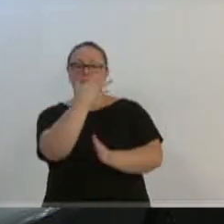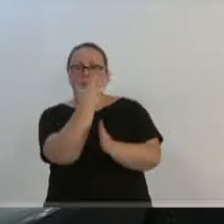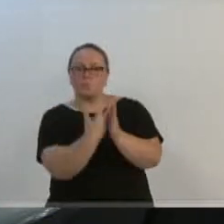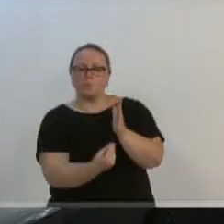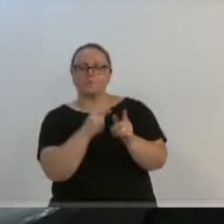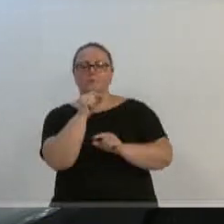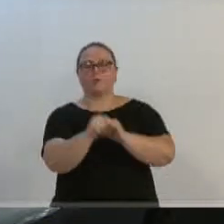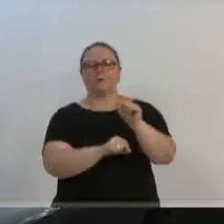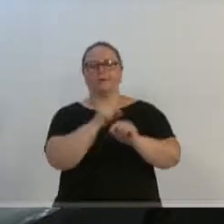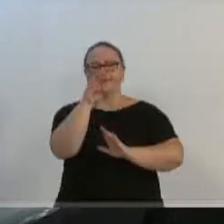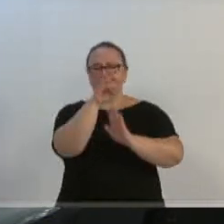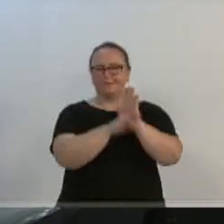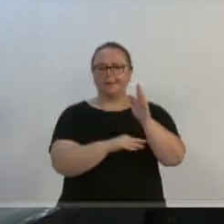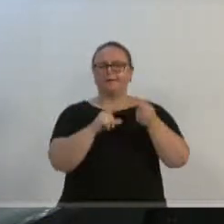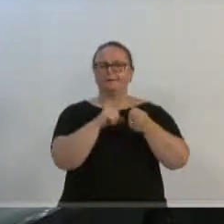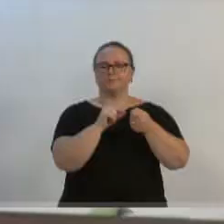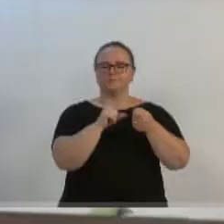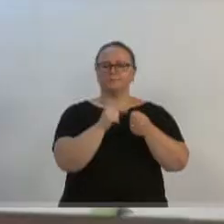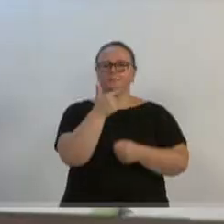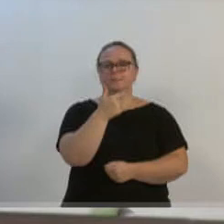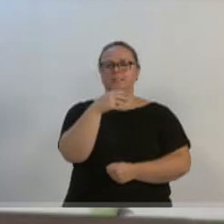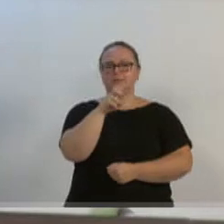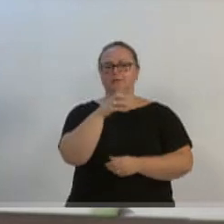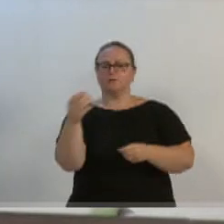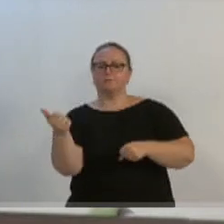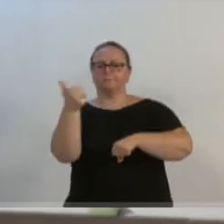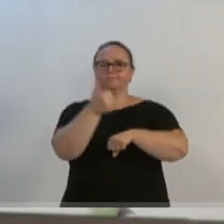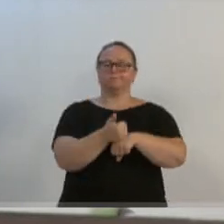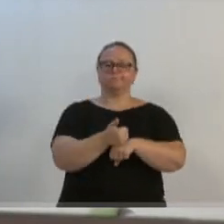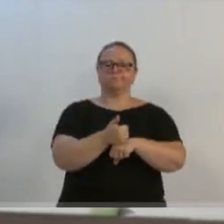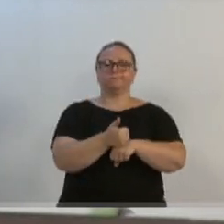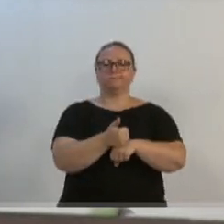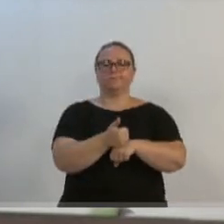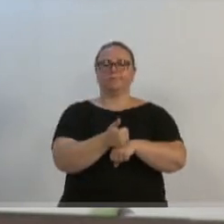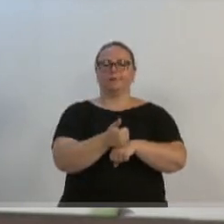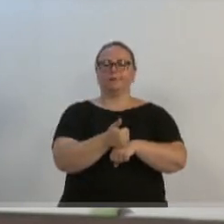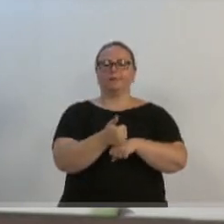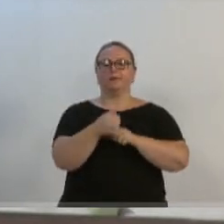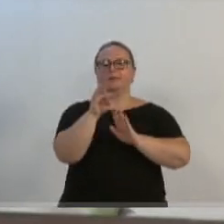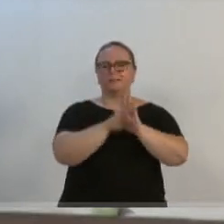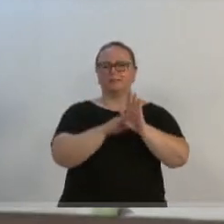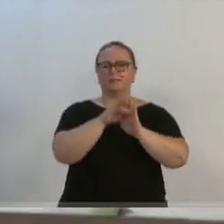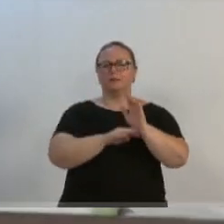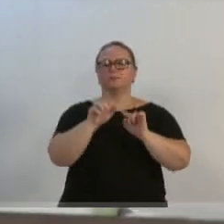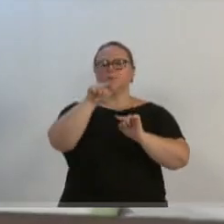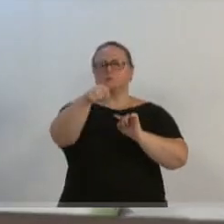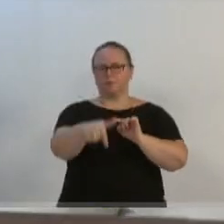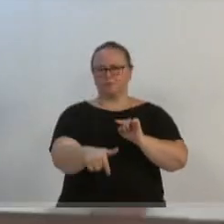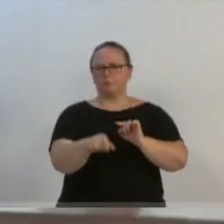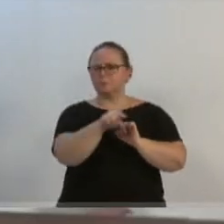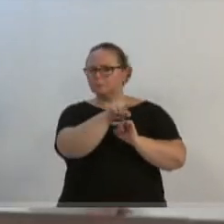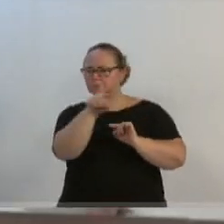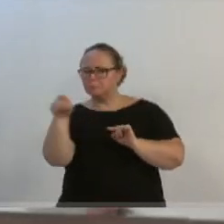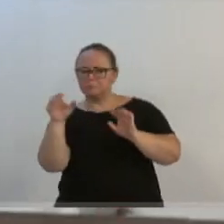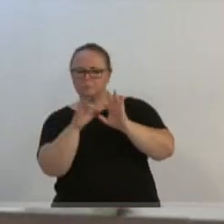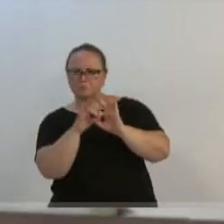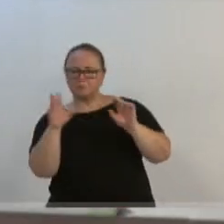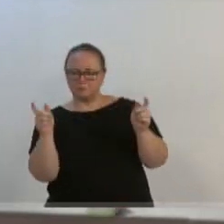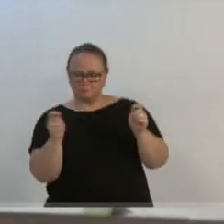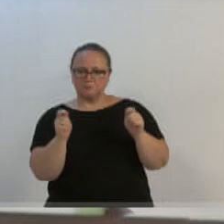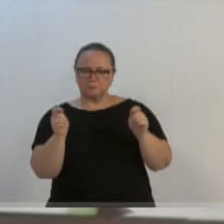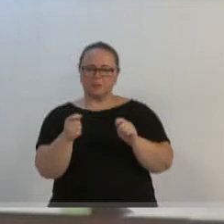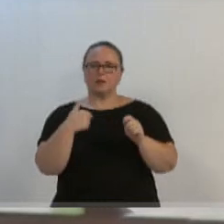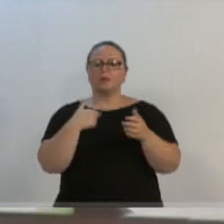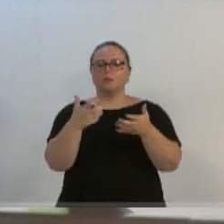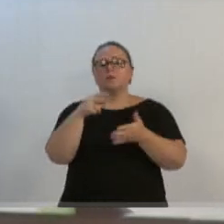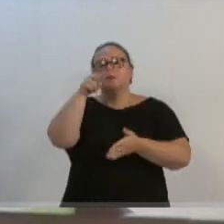redação do artigo 25, remunerando-se, consequentemente, a redação do artigo subsequente. Se Vossa Excelência me permitir, eu gostaria